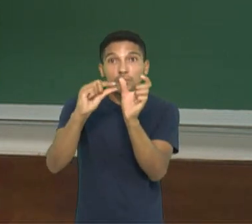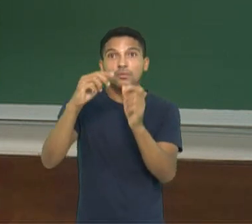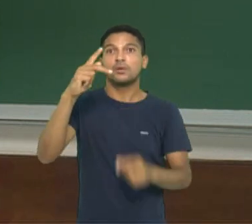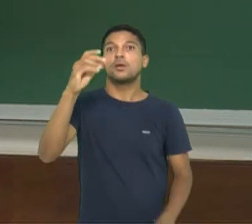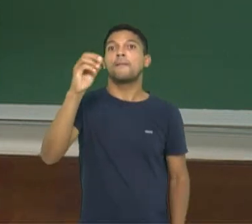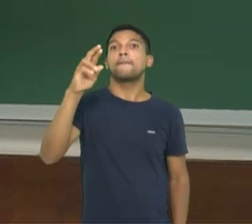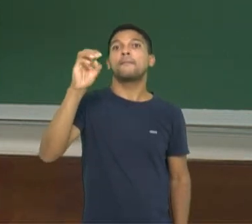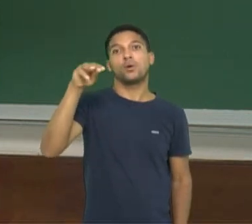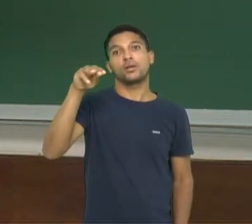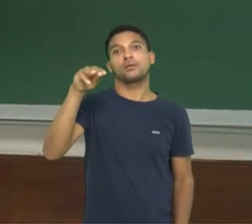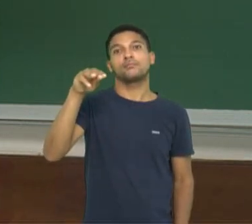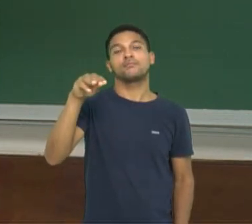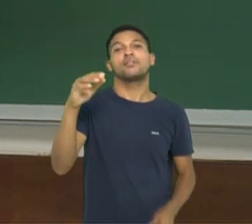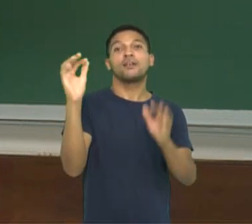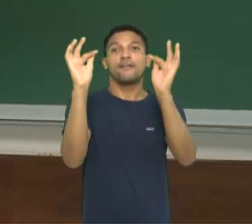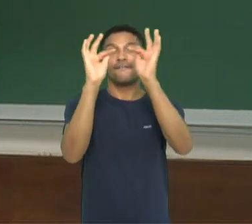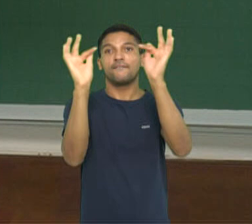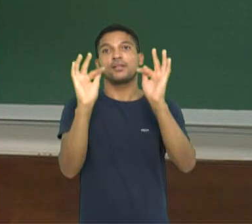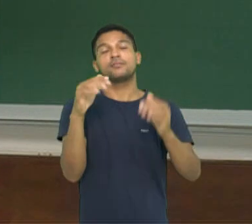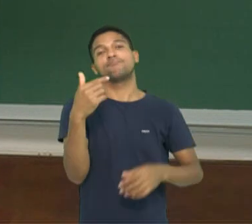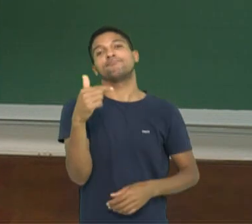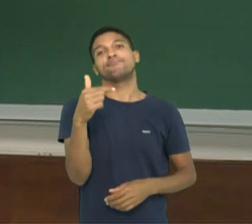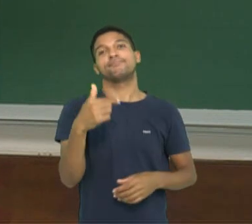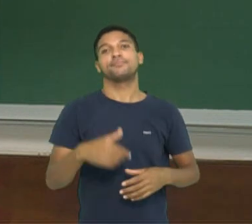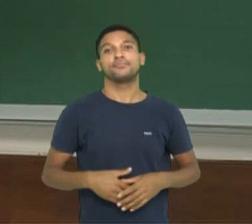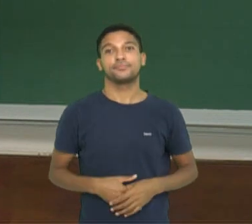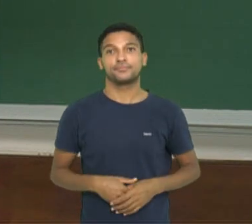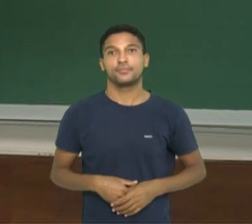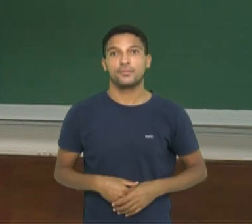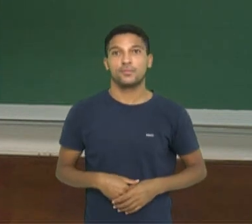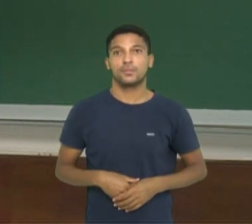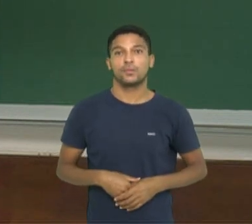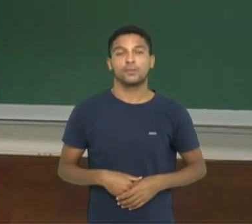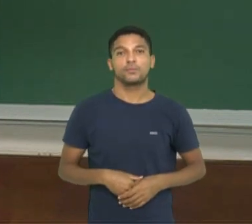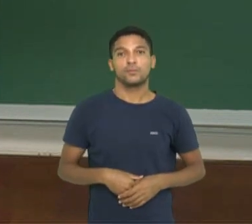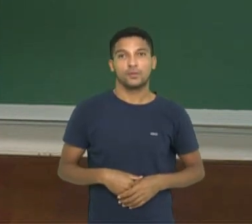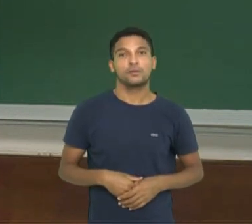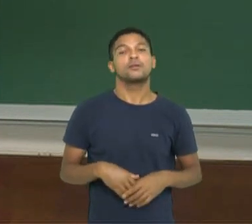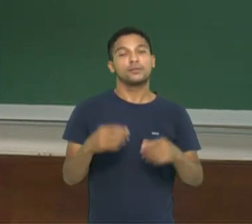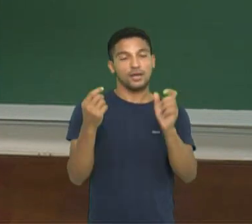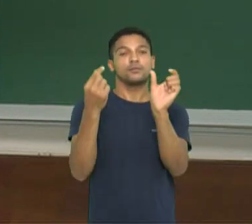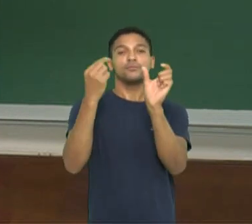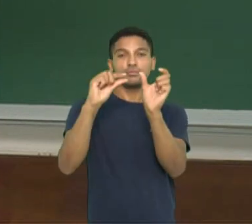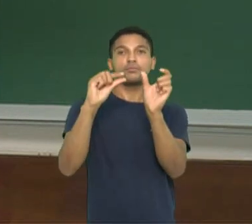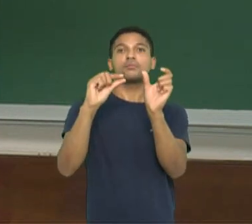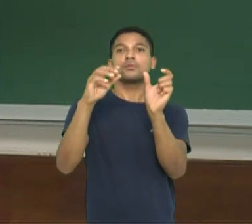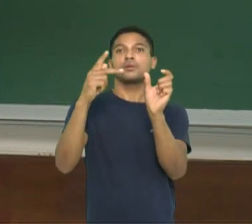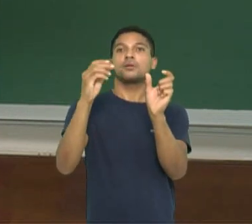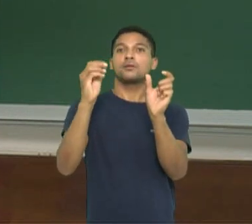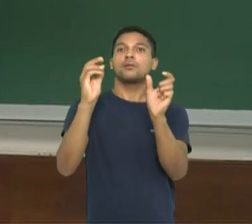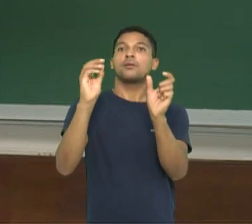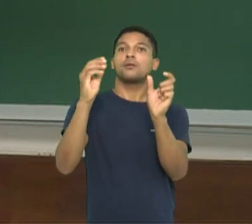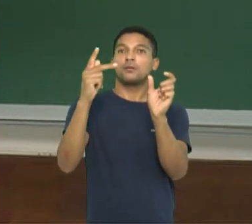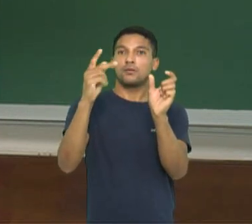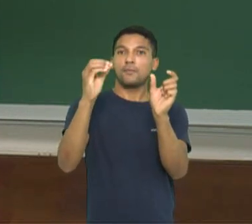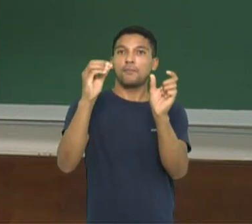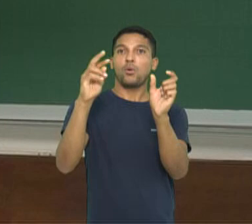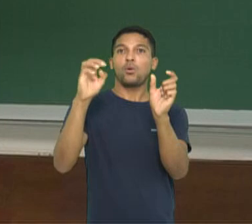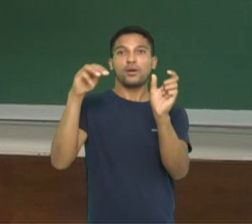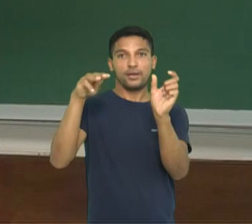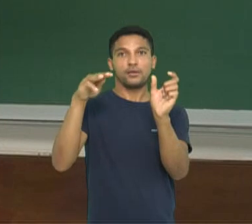uso uma, né? Ou eu uso porém, ou eu uso todavia, ou entretanto, né? Então, ela já indica essa situação